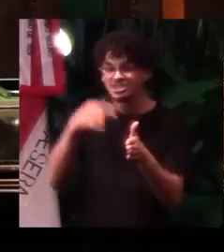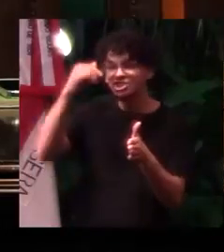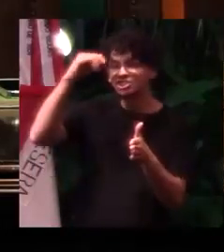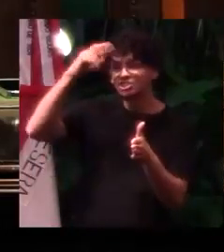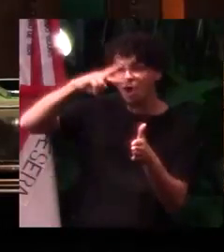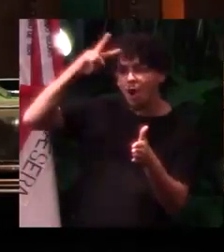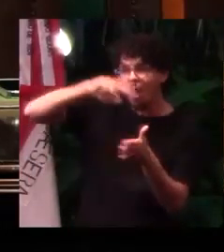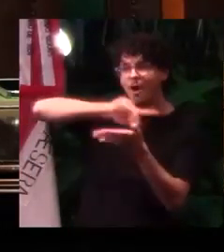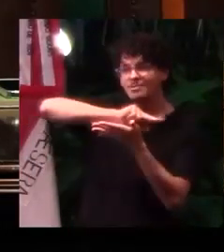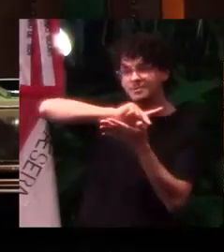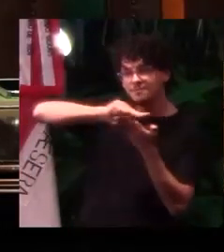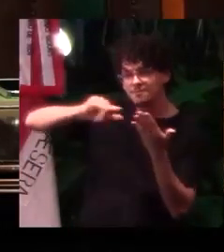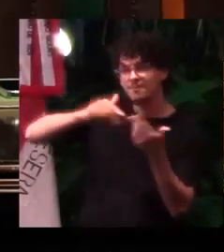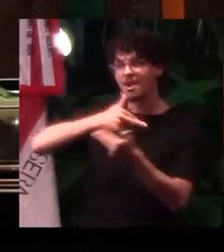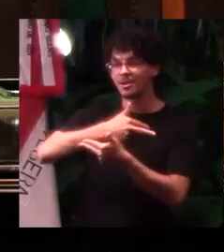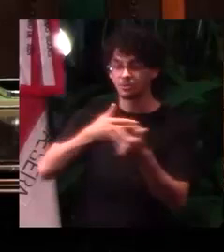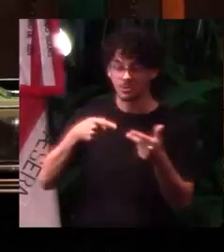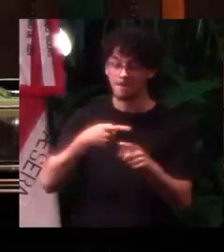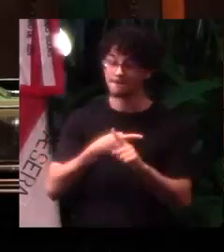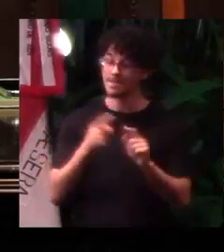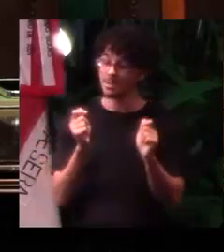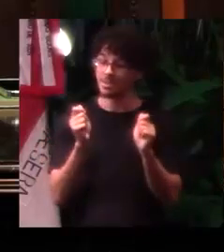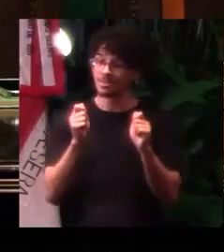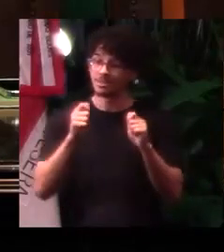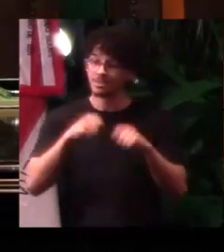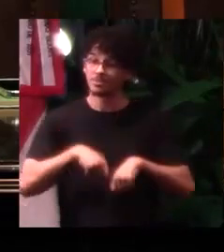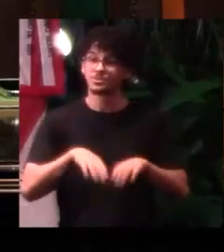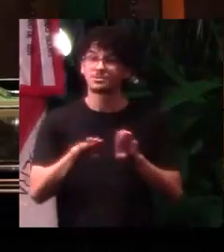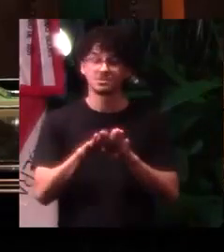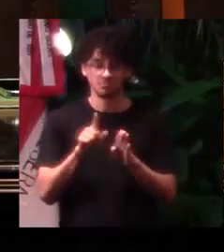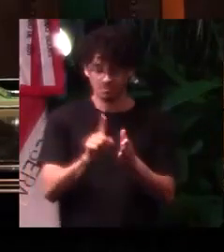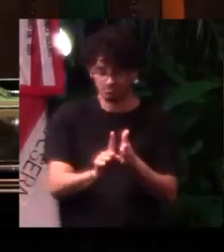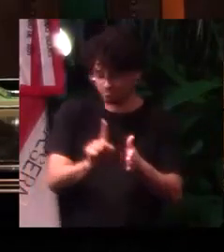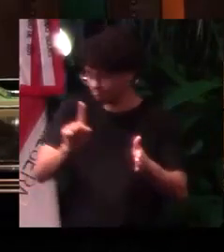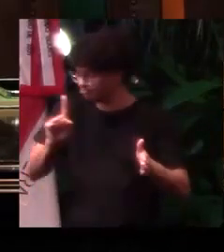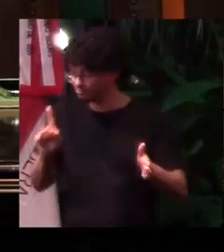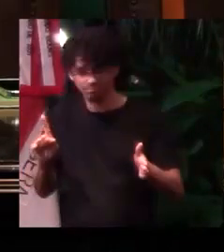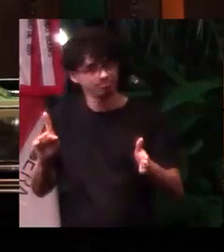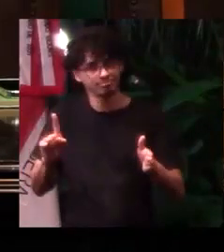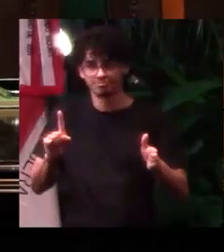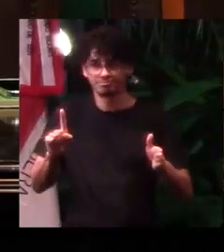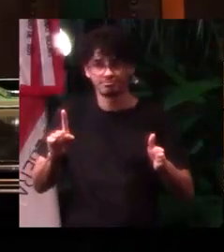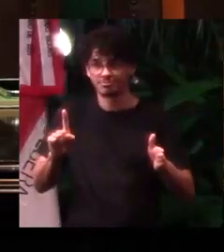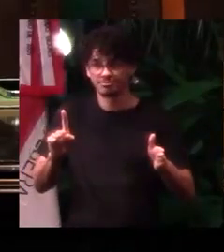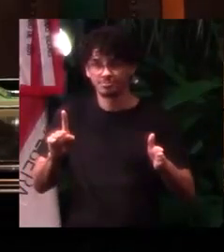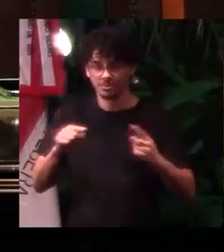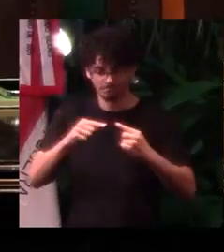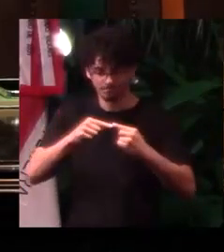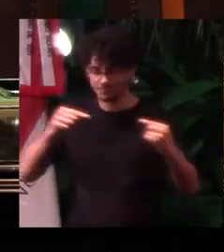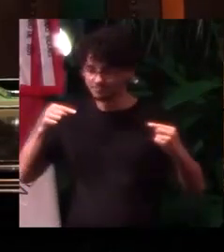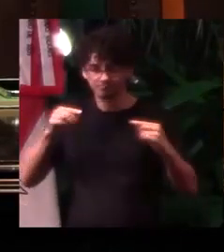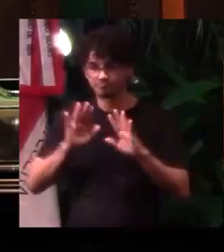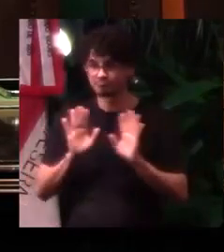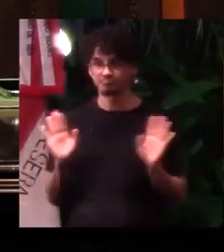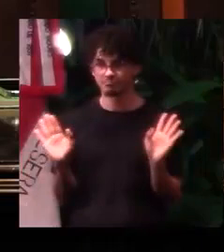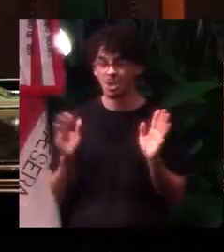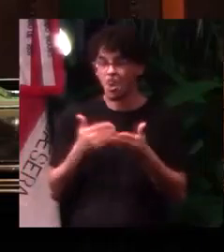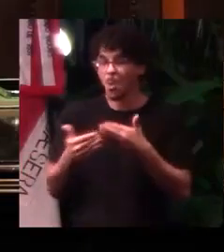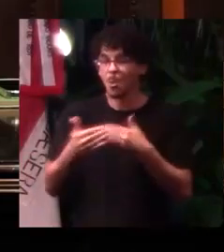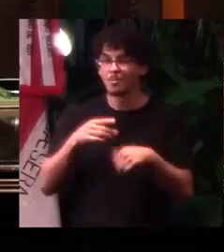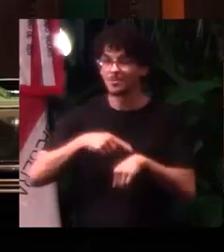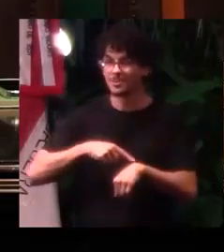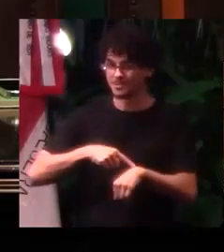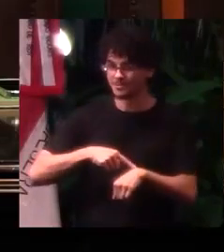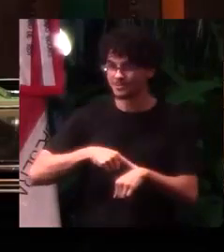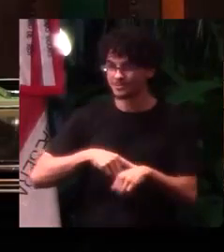narrativas, mas, ao mesmo tempo, ele pode totalmente sair e romper com essa mesma trama, a todo